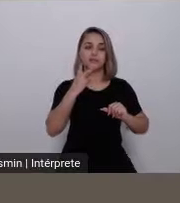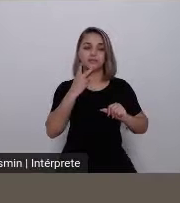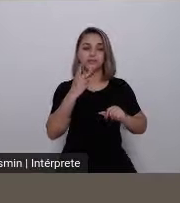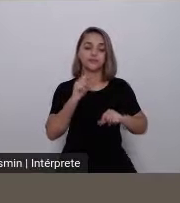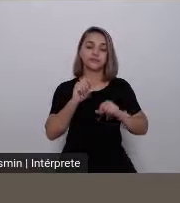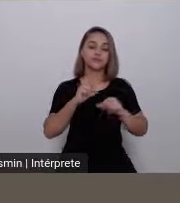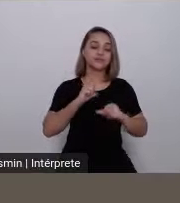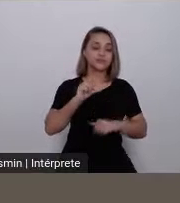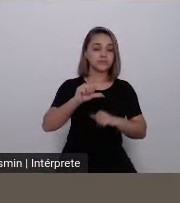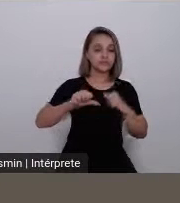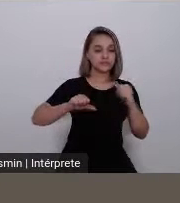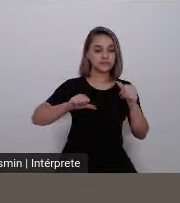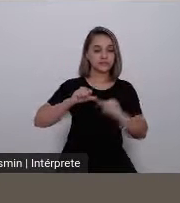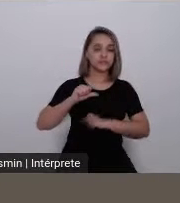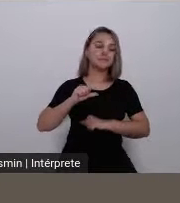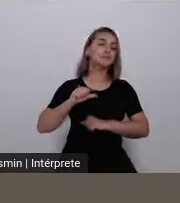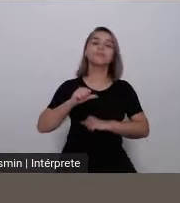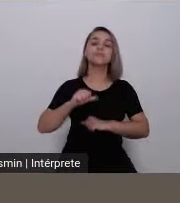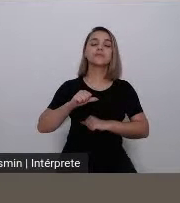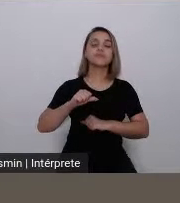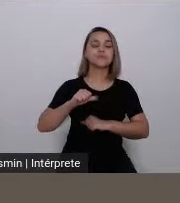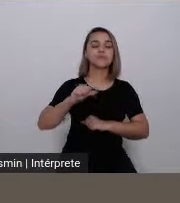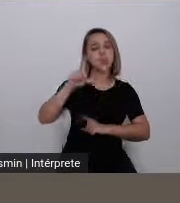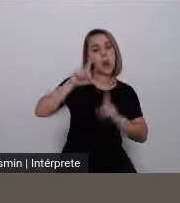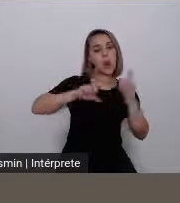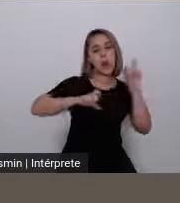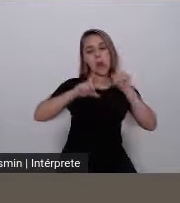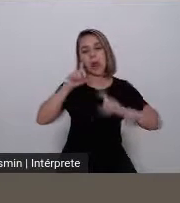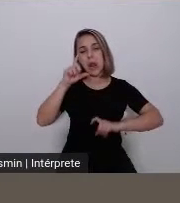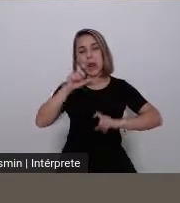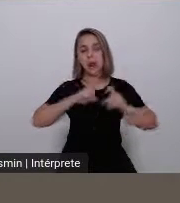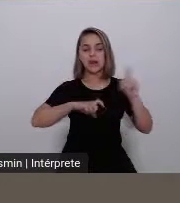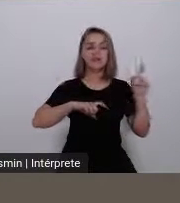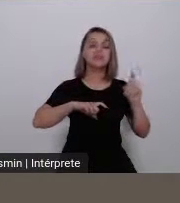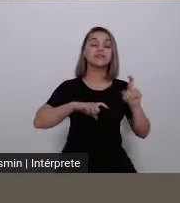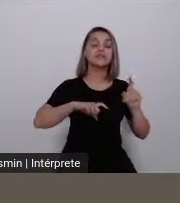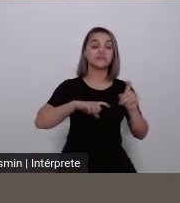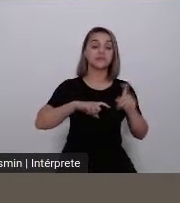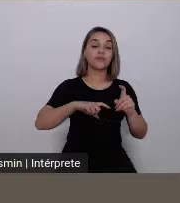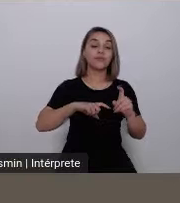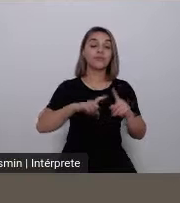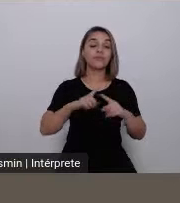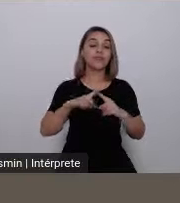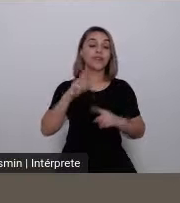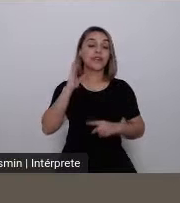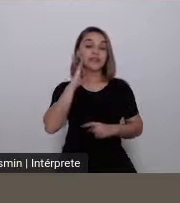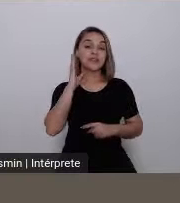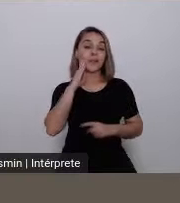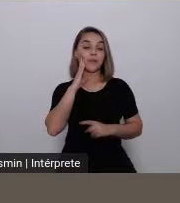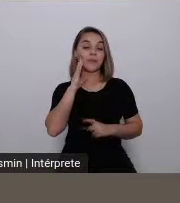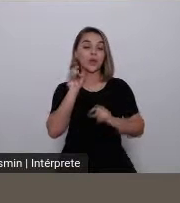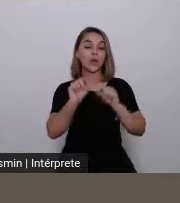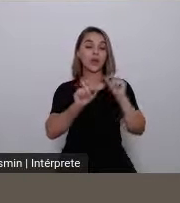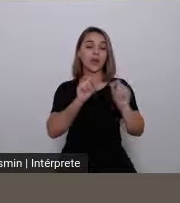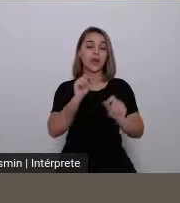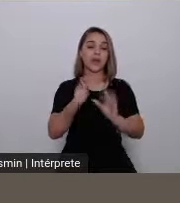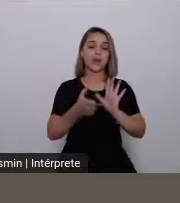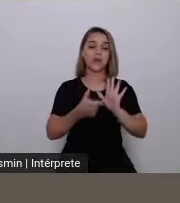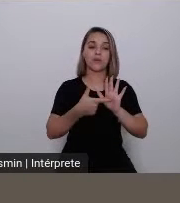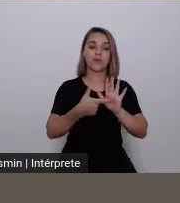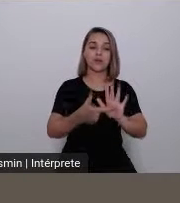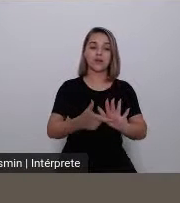figuras conscientemente, porque ele sabia que uma escultura era mais do que uma reprodução de um modelo